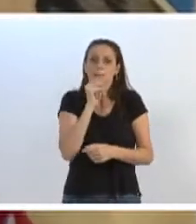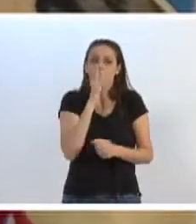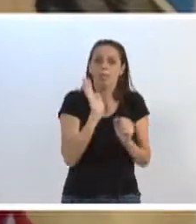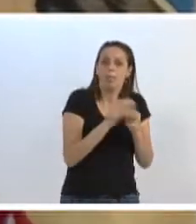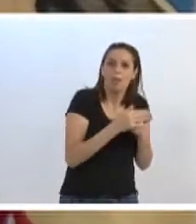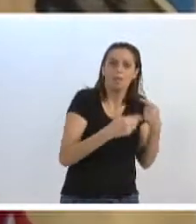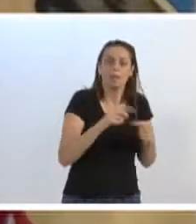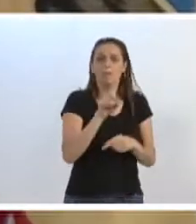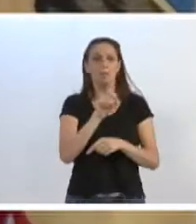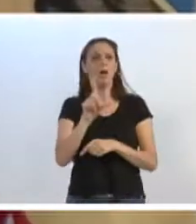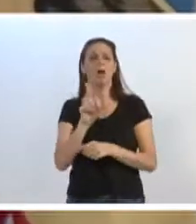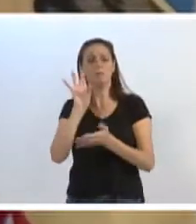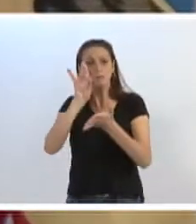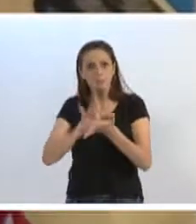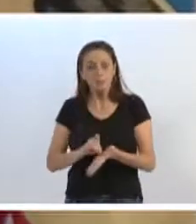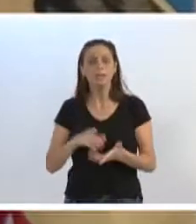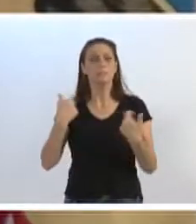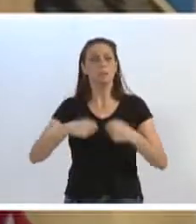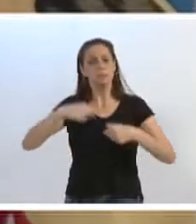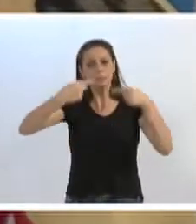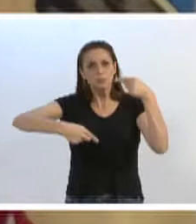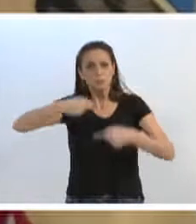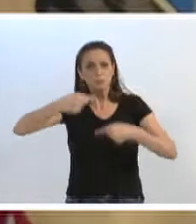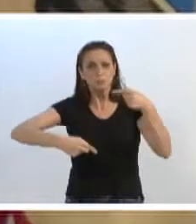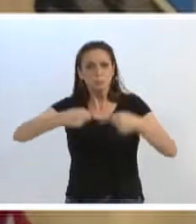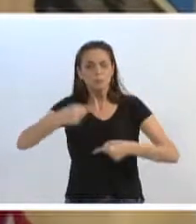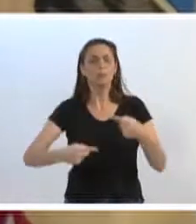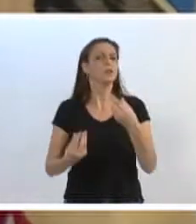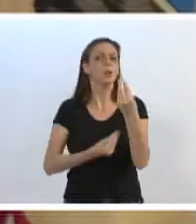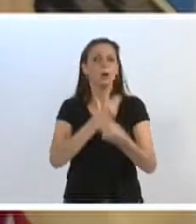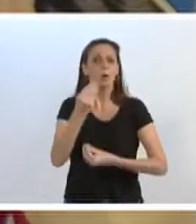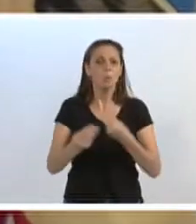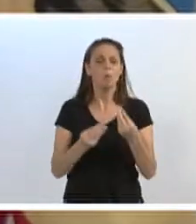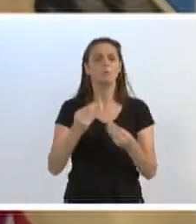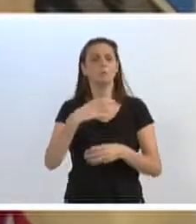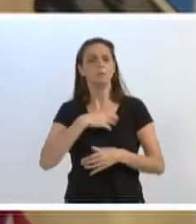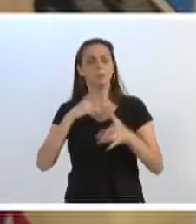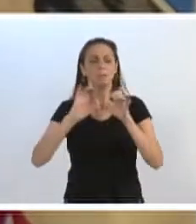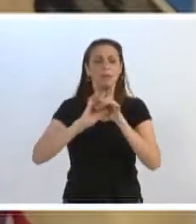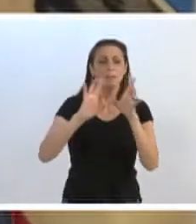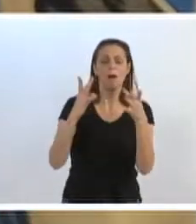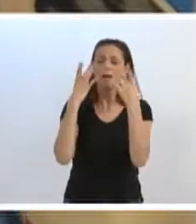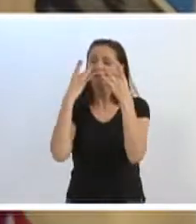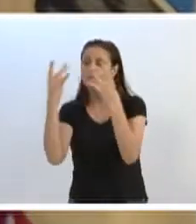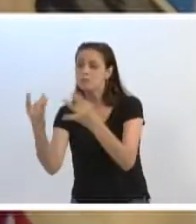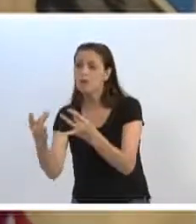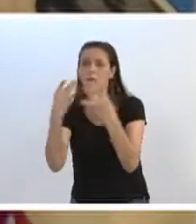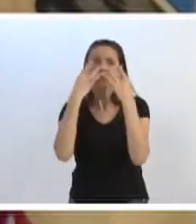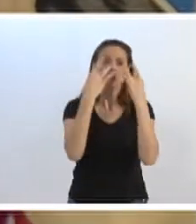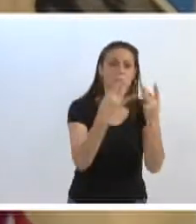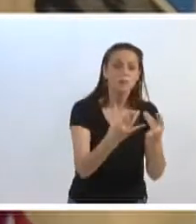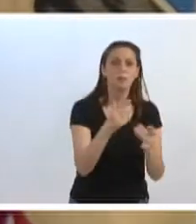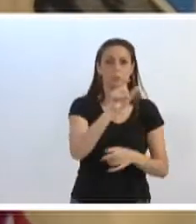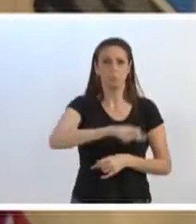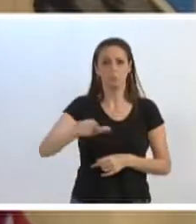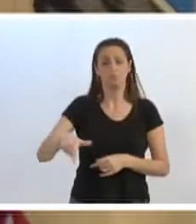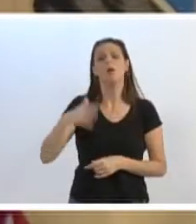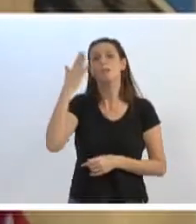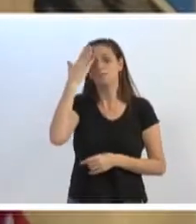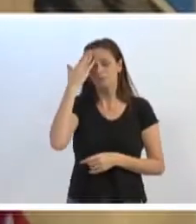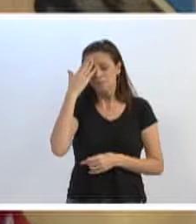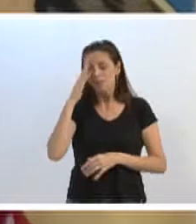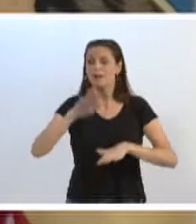de populismo. A gente tem que fazer as discussões pautadas de forma democrática, escutando. Vivemos tempos difíceis, que às vezes